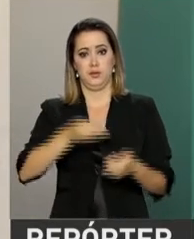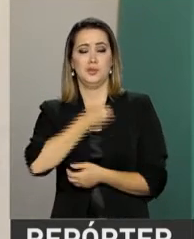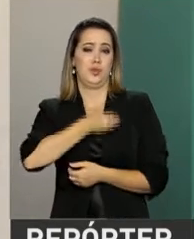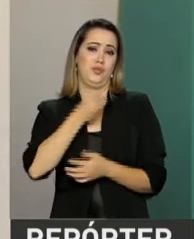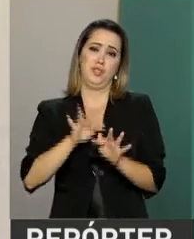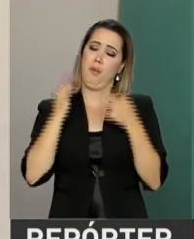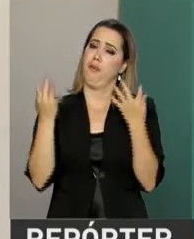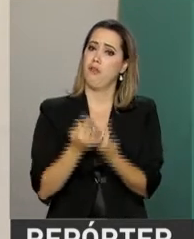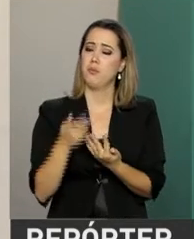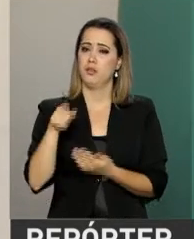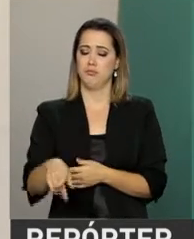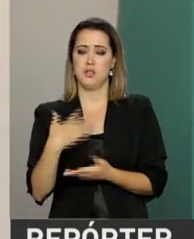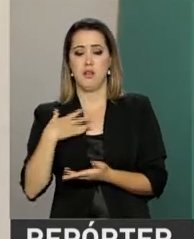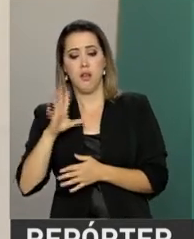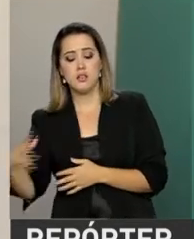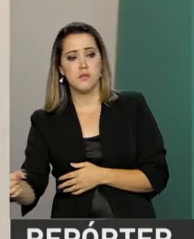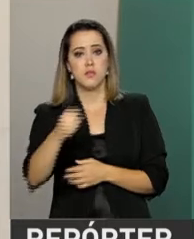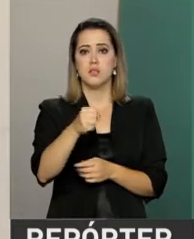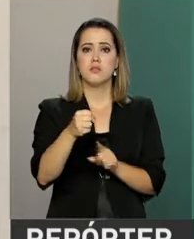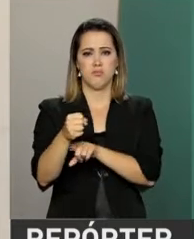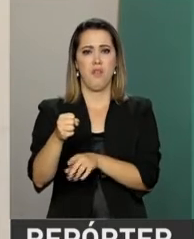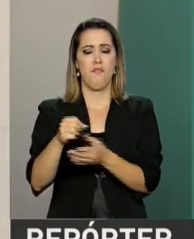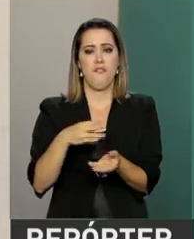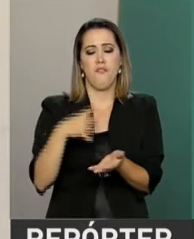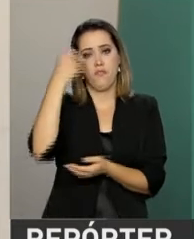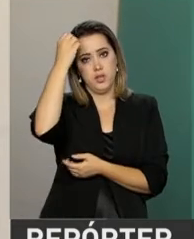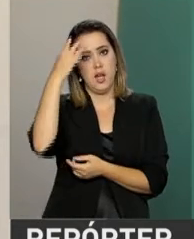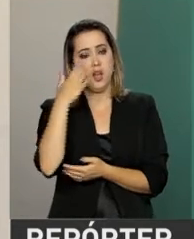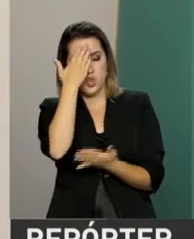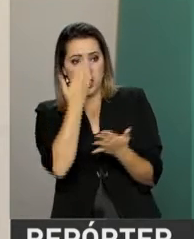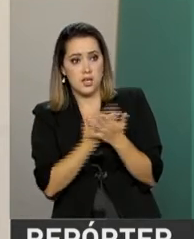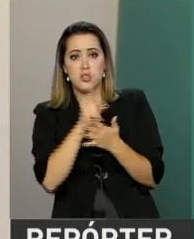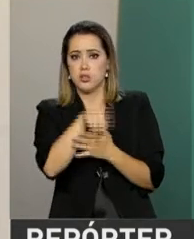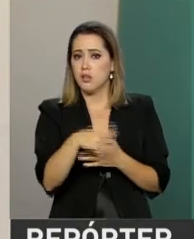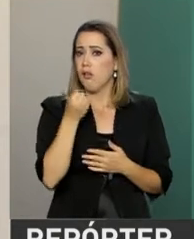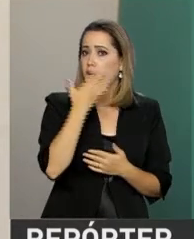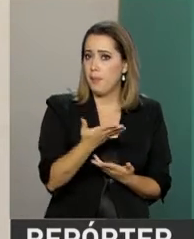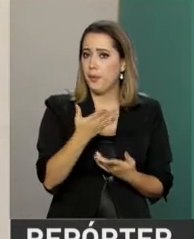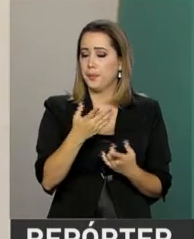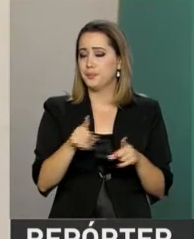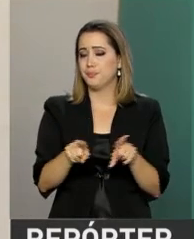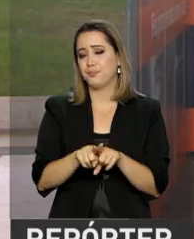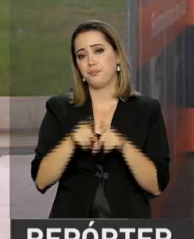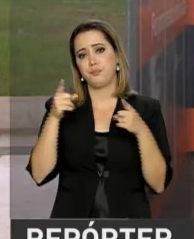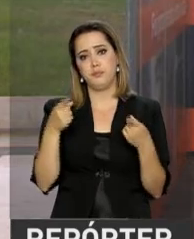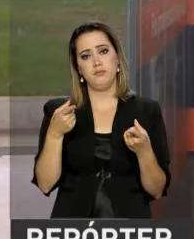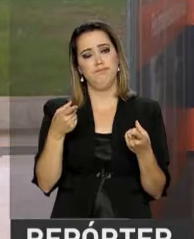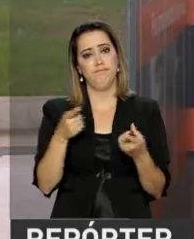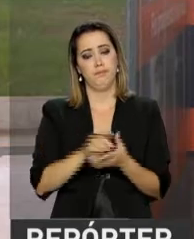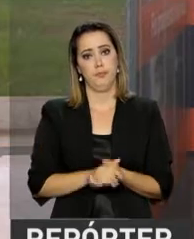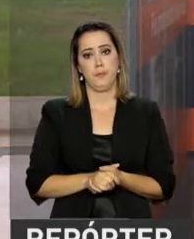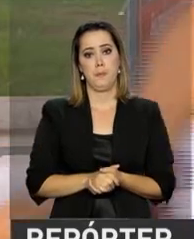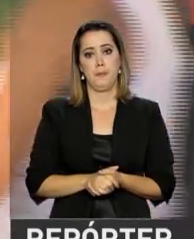e por isso que esse sujeito a condições degradantes porque eles acreditam que isso vai ser quem não conseguir trazer alguma coisa pra família